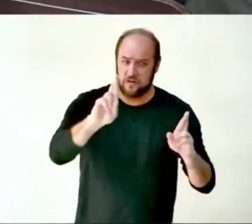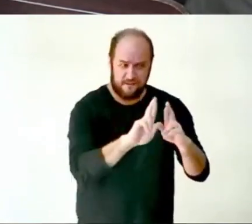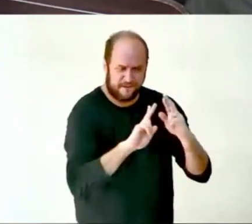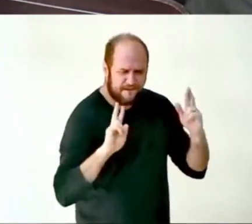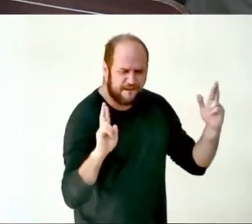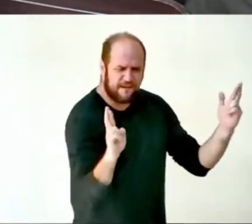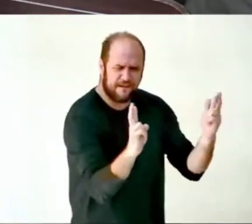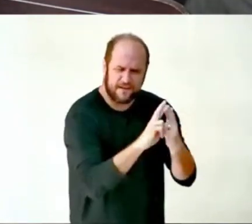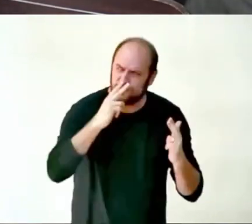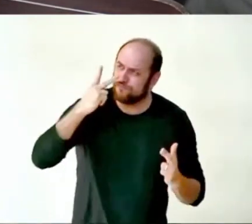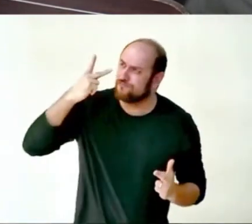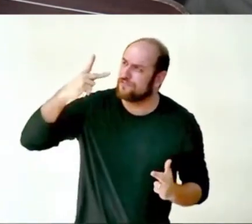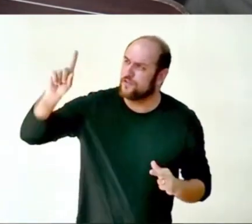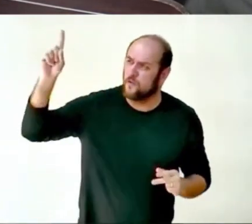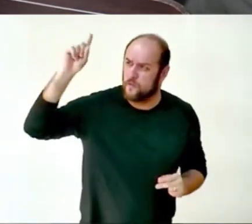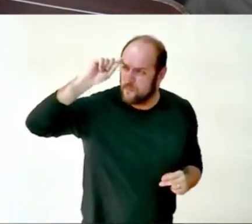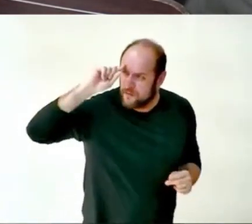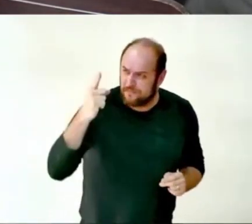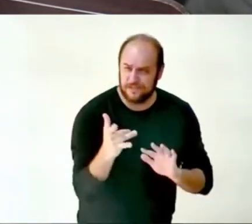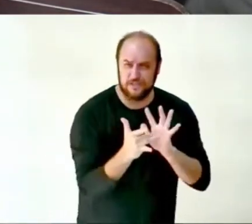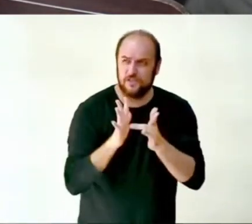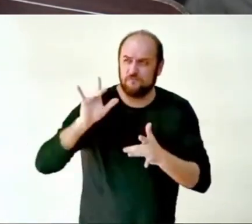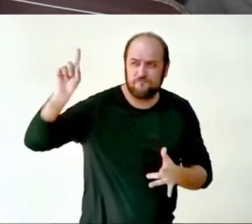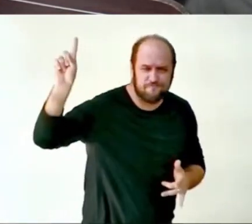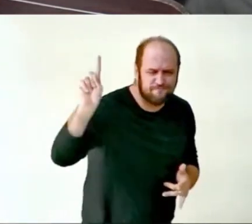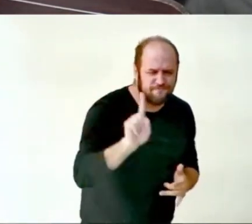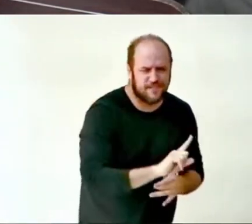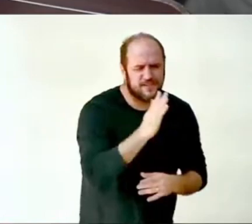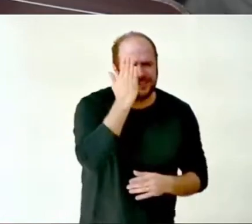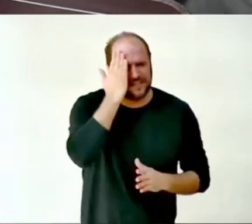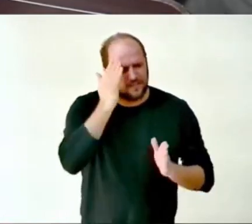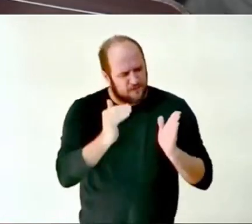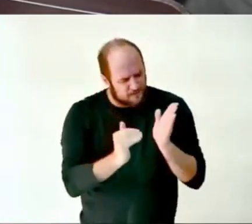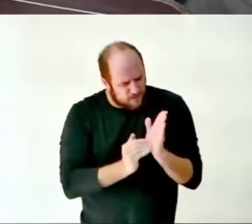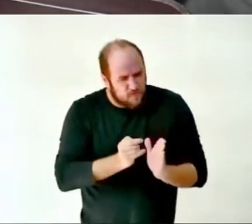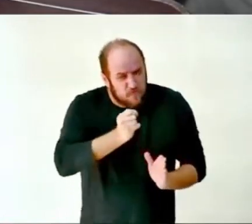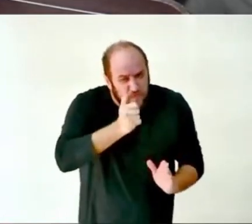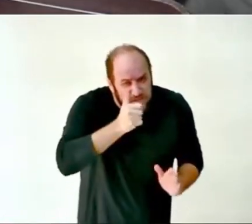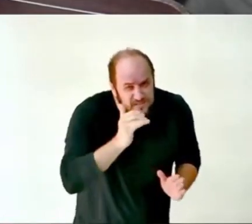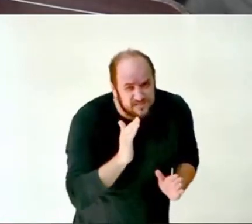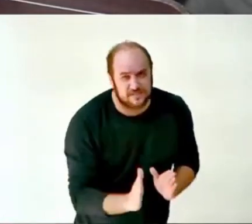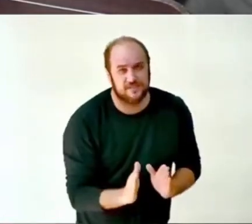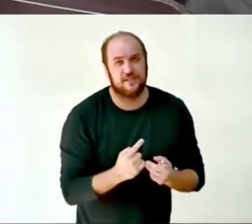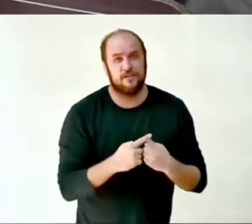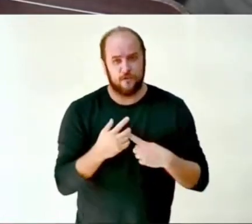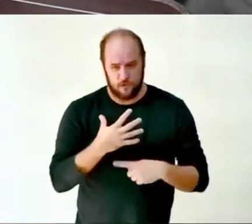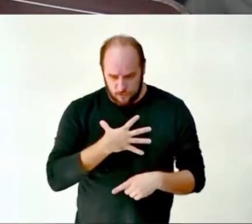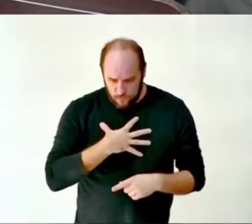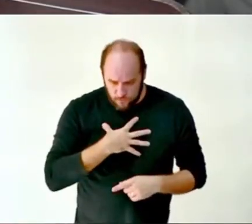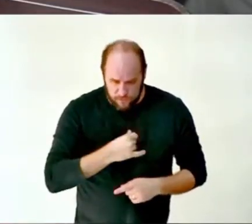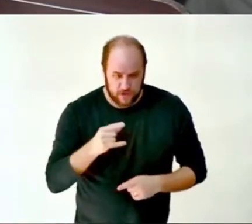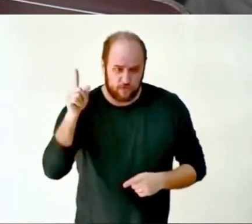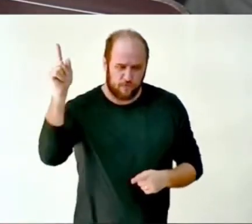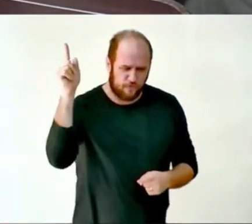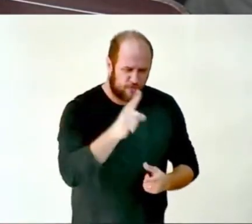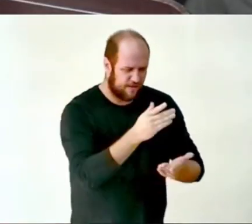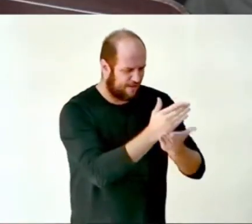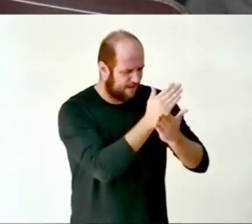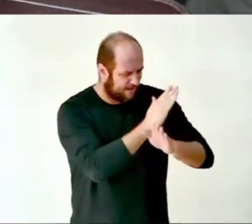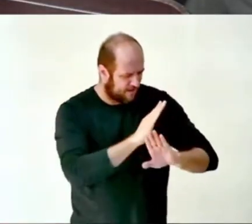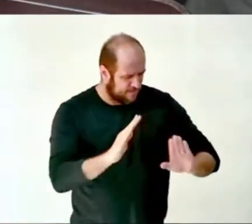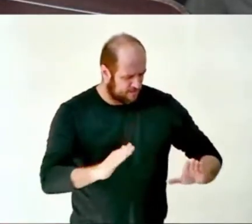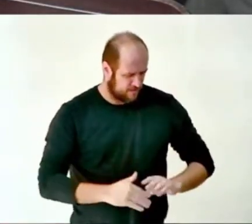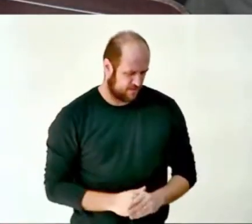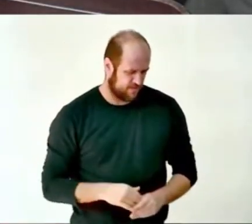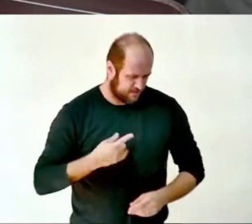governa. Senhor, envia o seu filho. Senhor, nós sabemos que o fim está próximo. É o filho que determinará o fim. E nós o